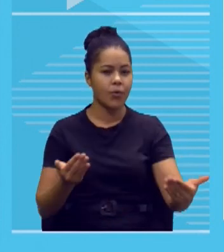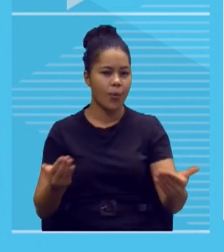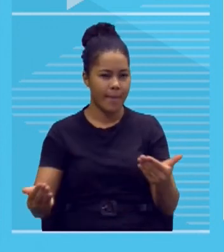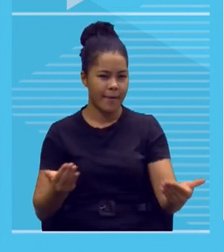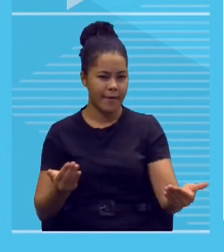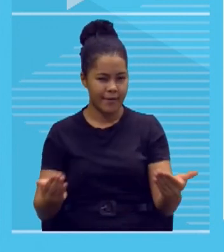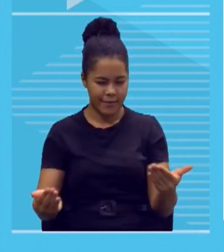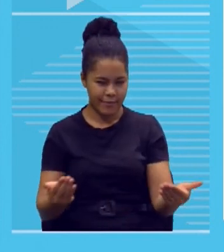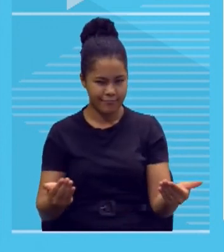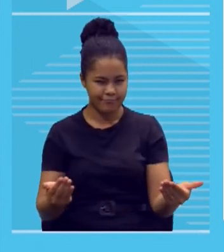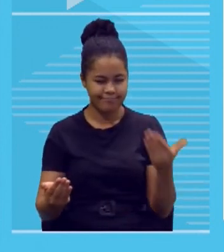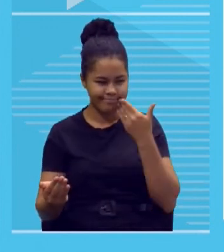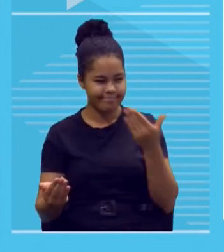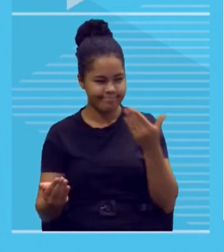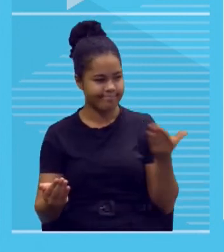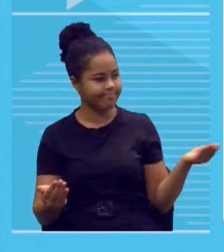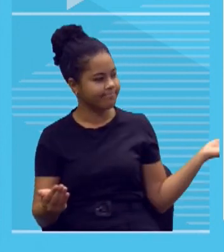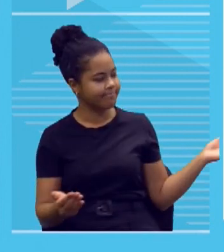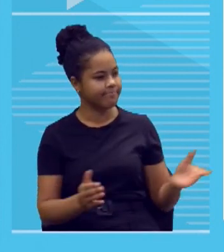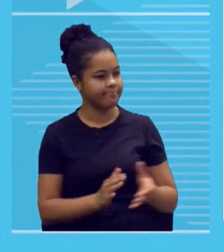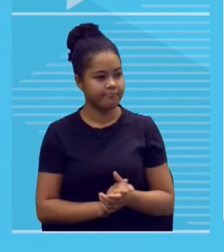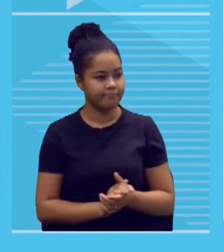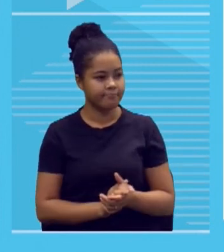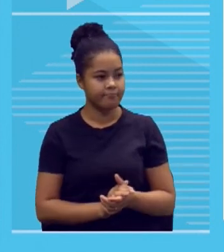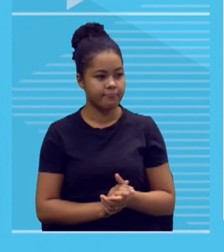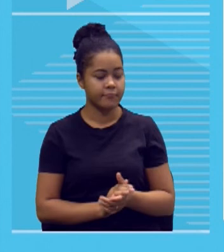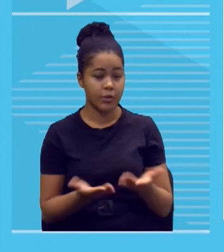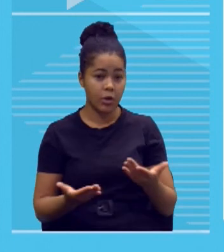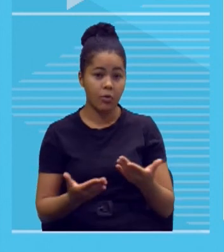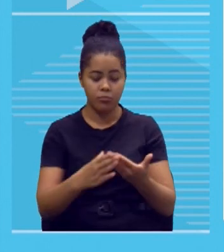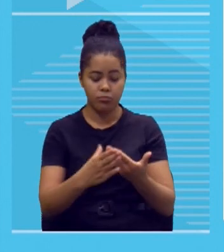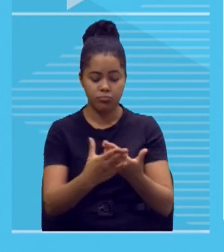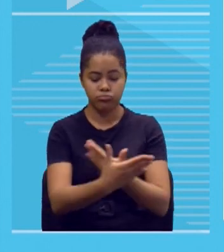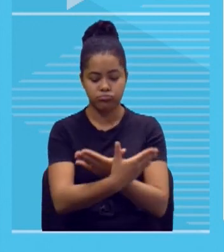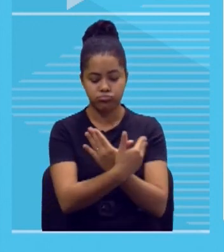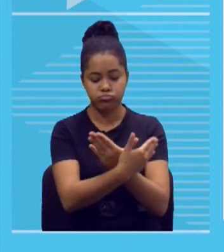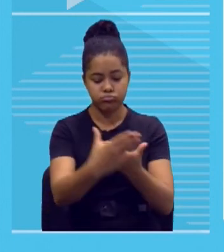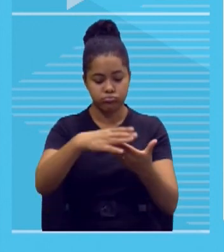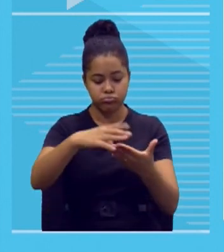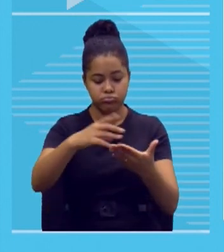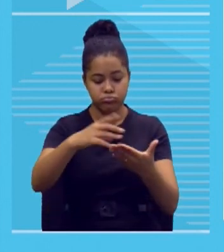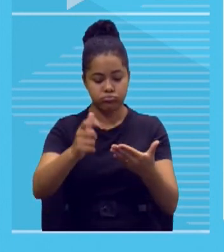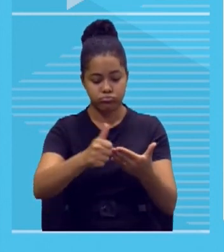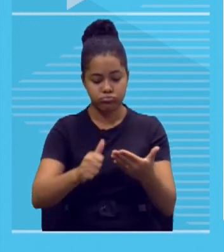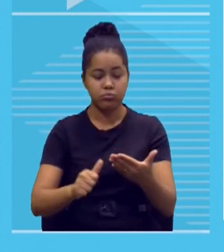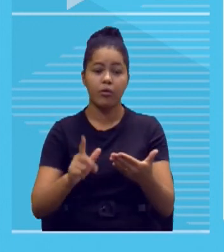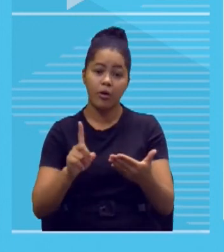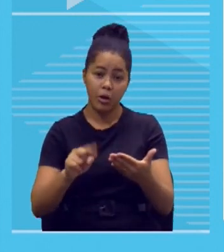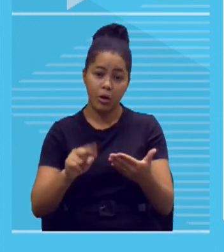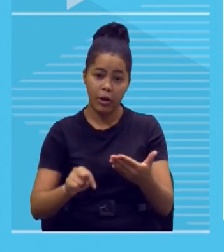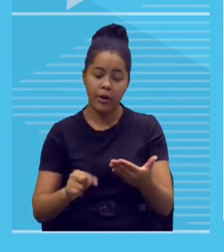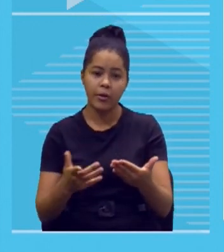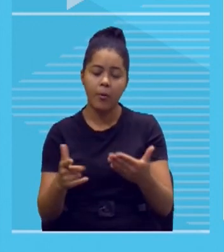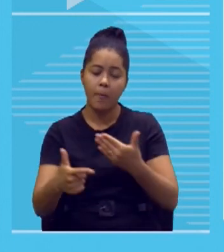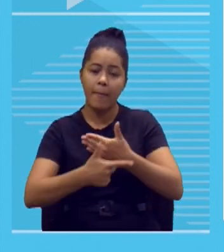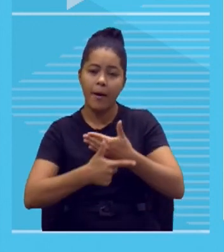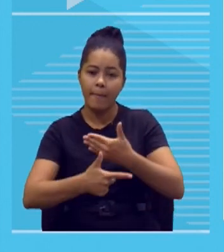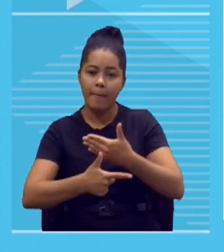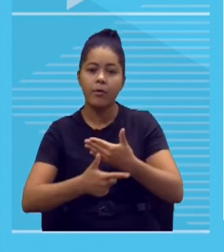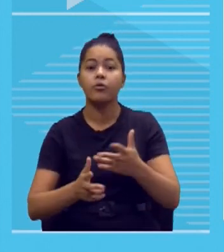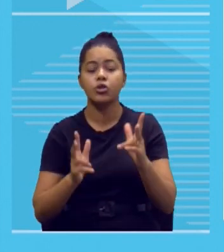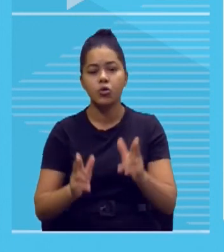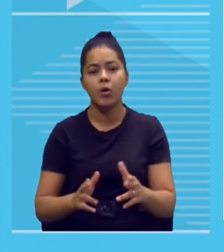trata os días Claro porém por toda a função é a mesma